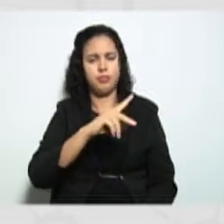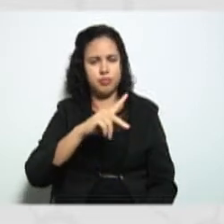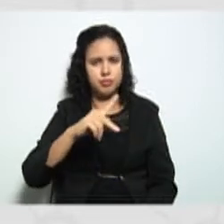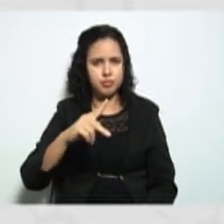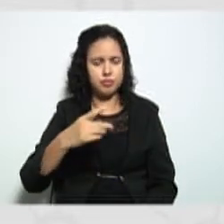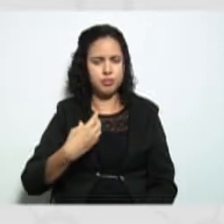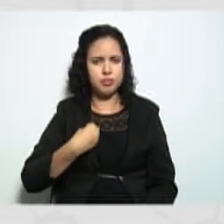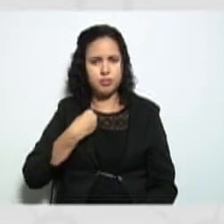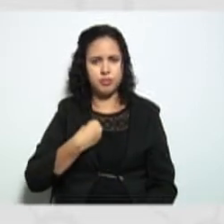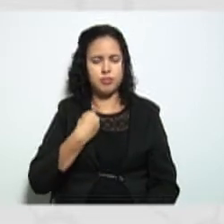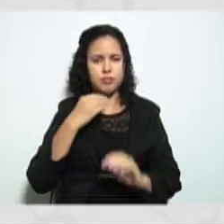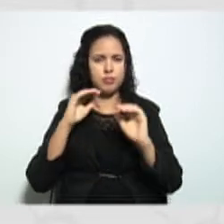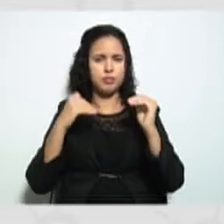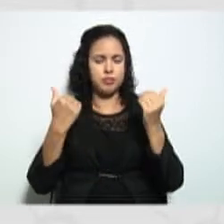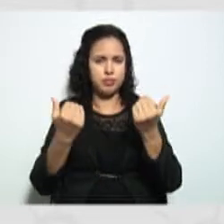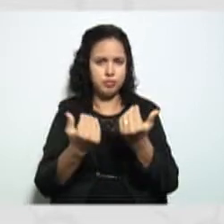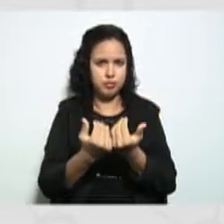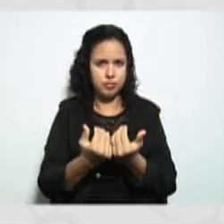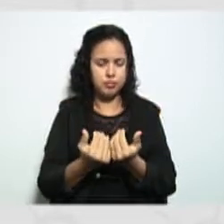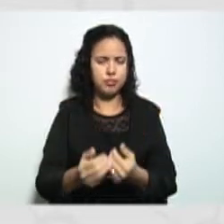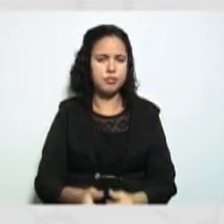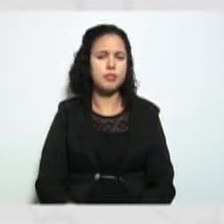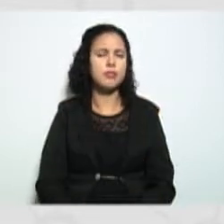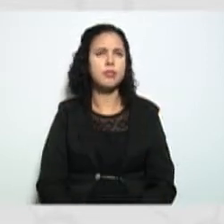E a vida em comunidade.